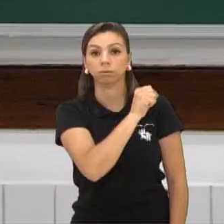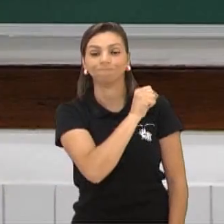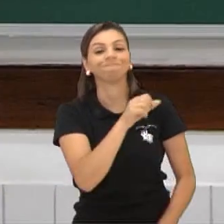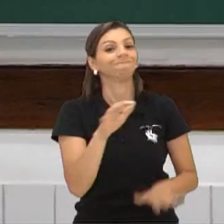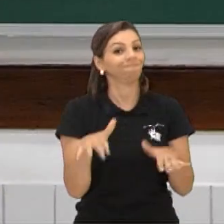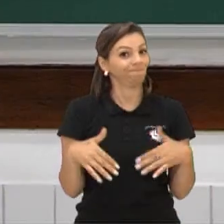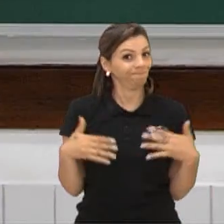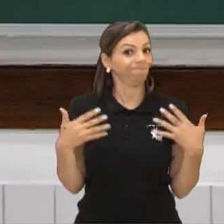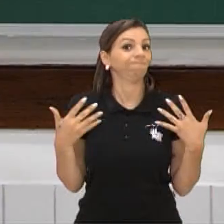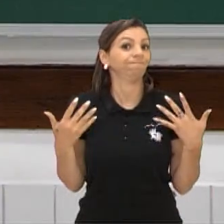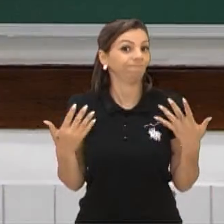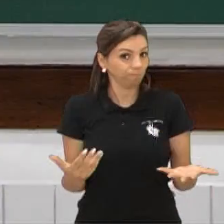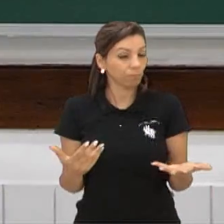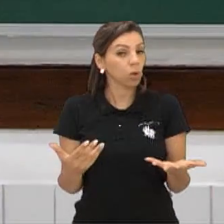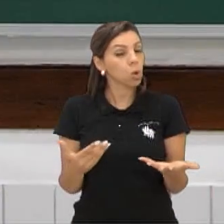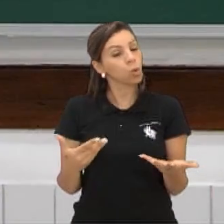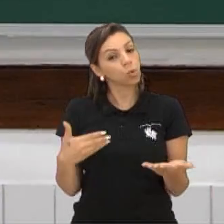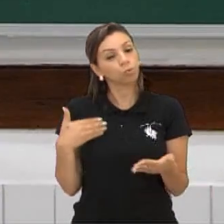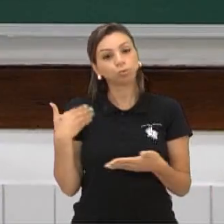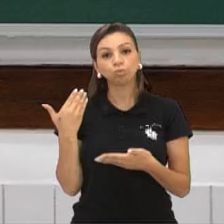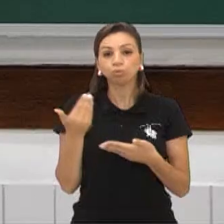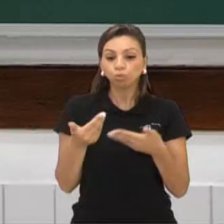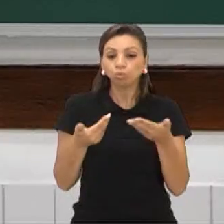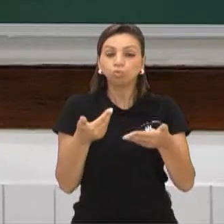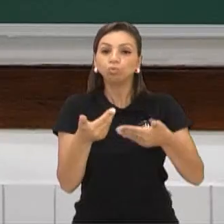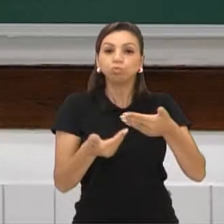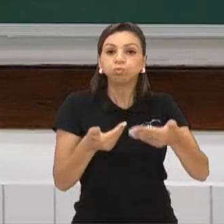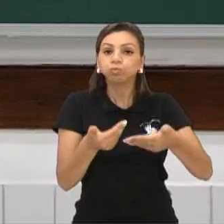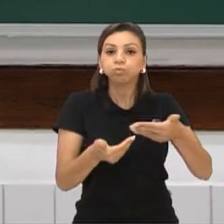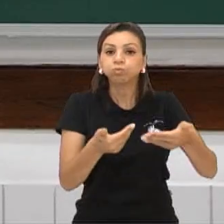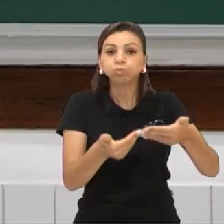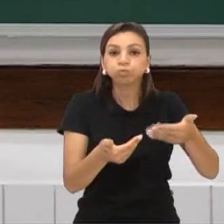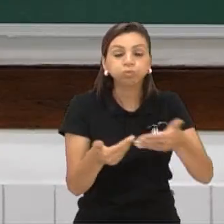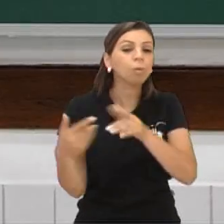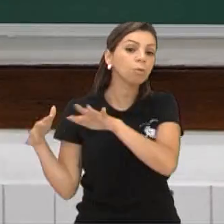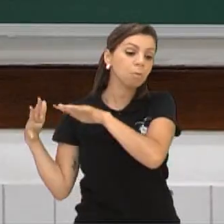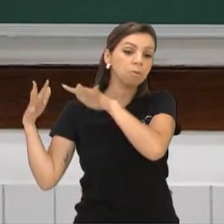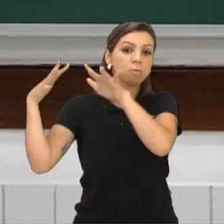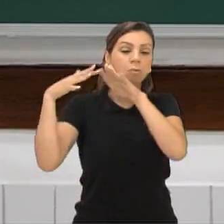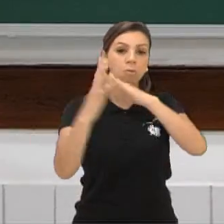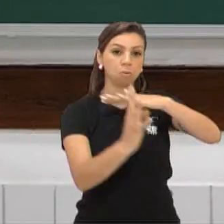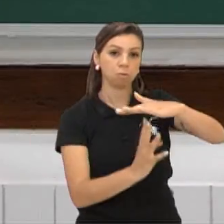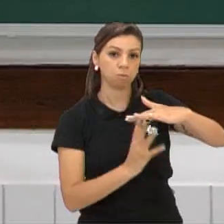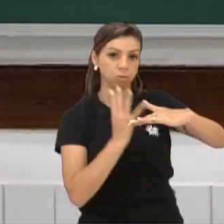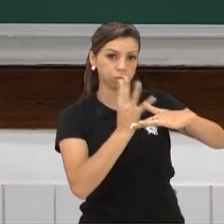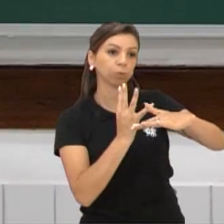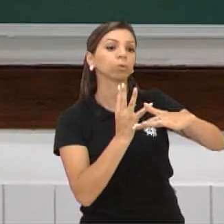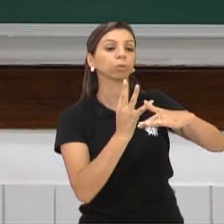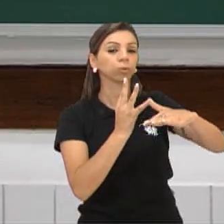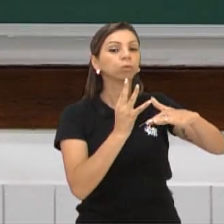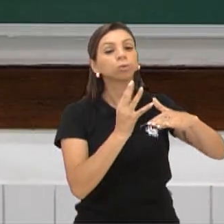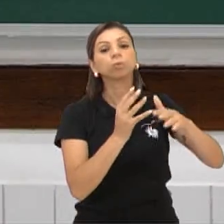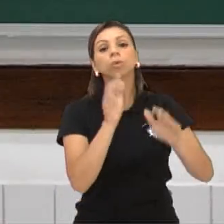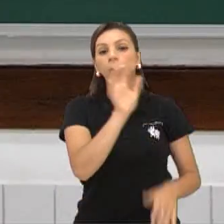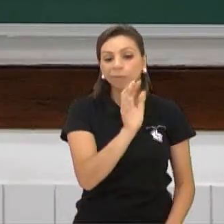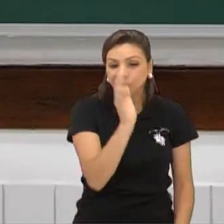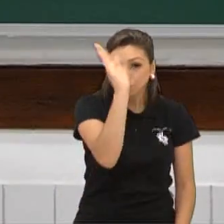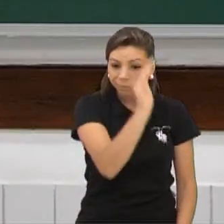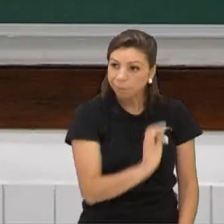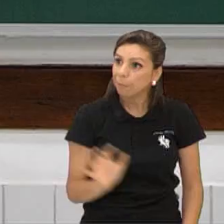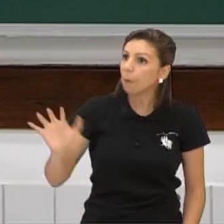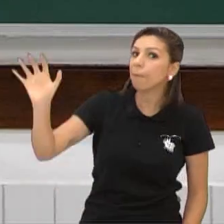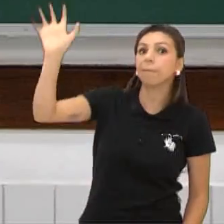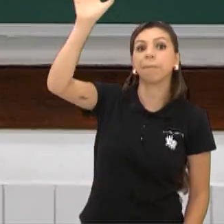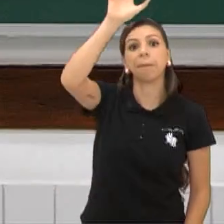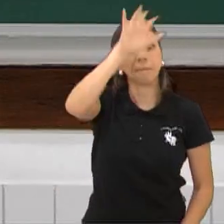isso, logicamente, avolumando-se ainda ao processo migratório que se assentou em todo o Brasil e